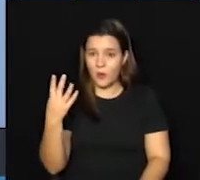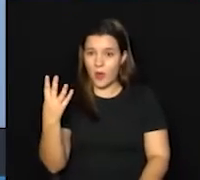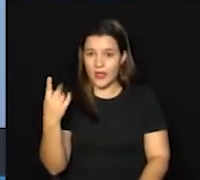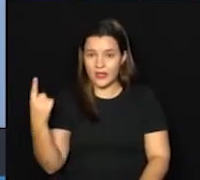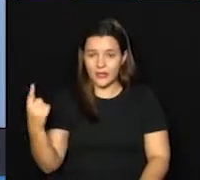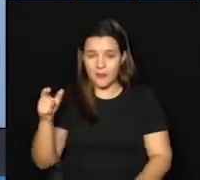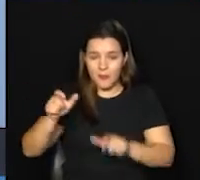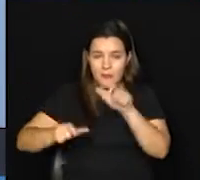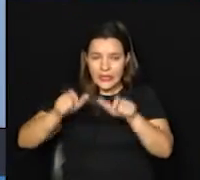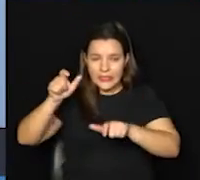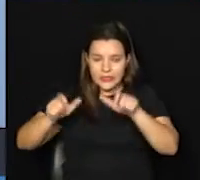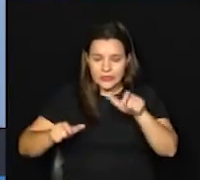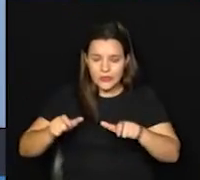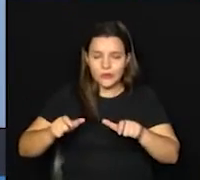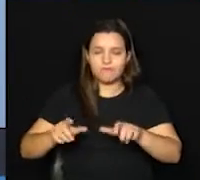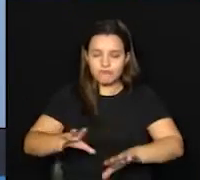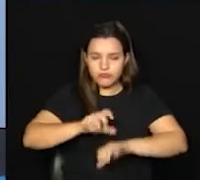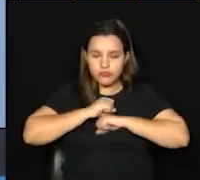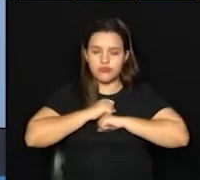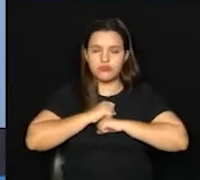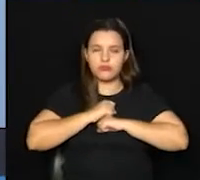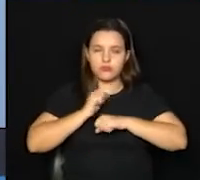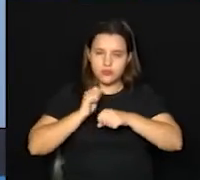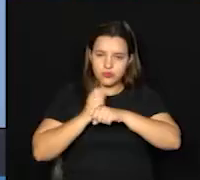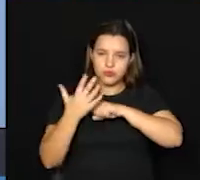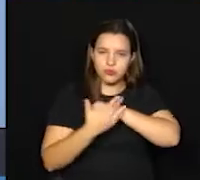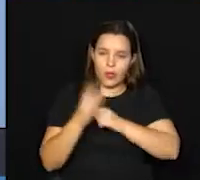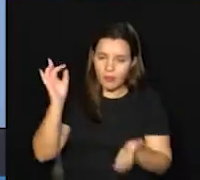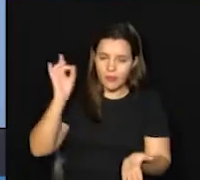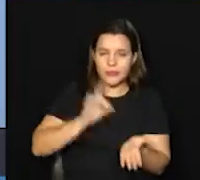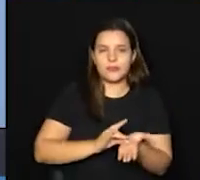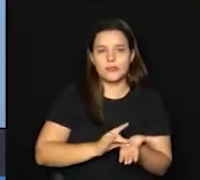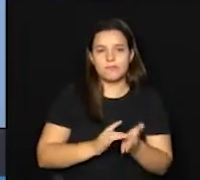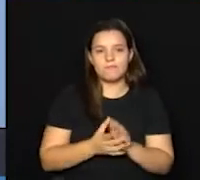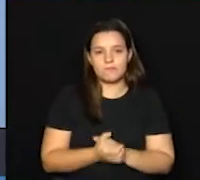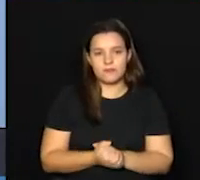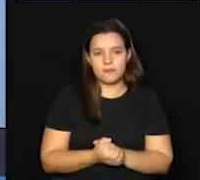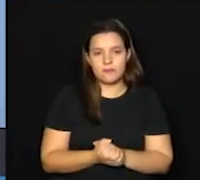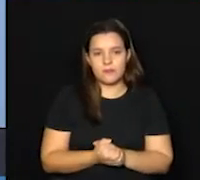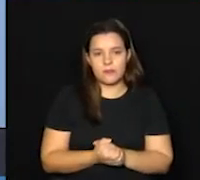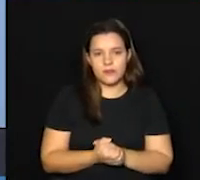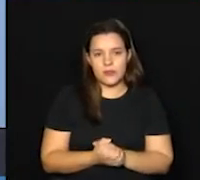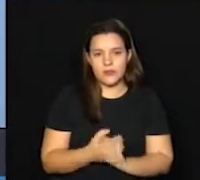4.969.141 casos confirmados, sendo aí